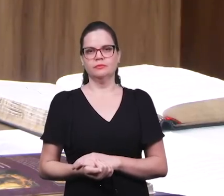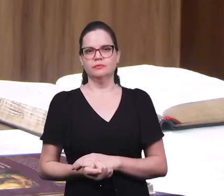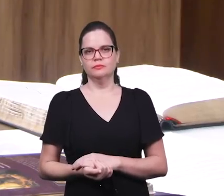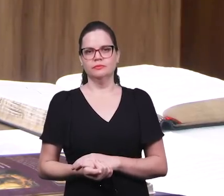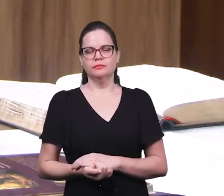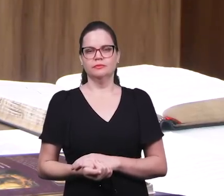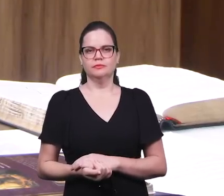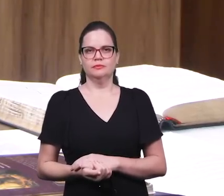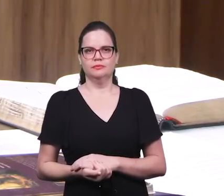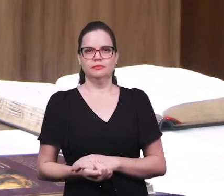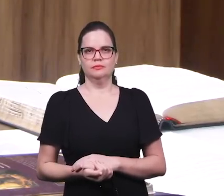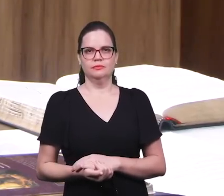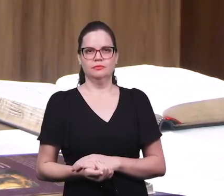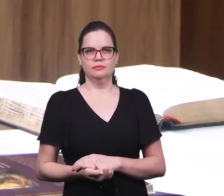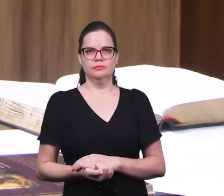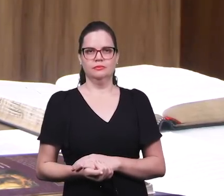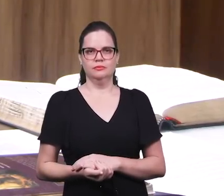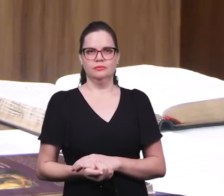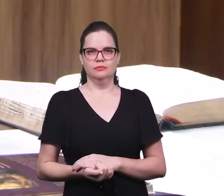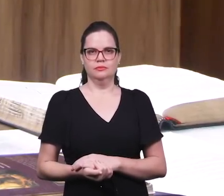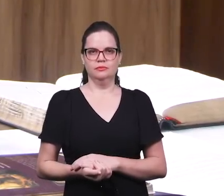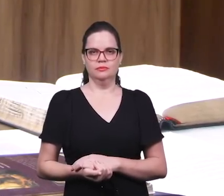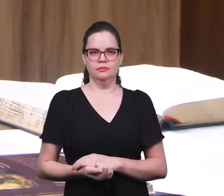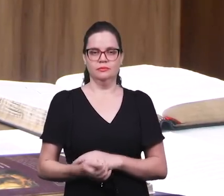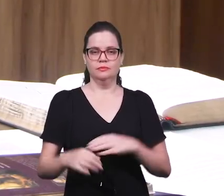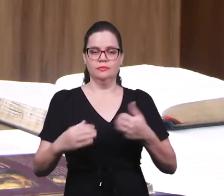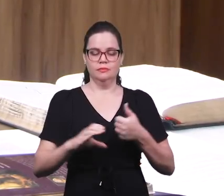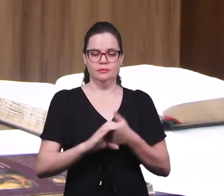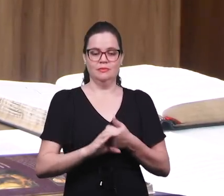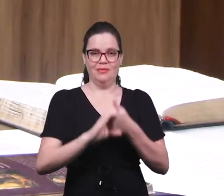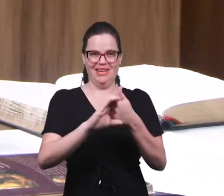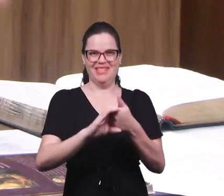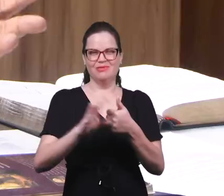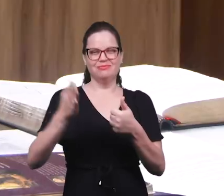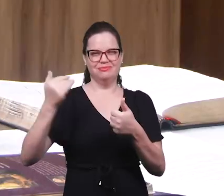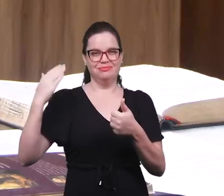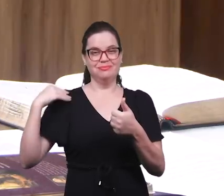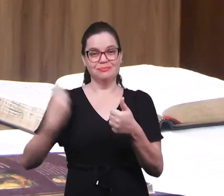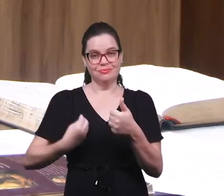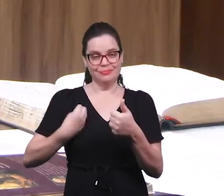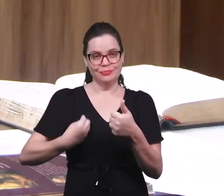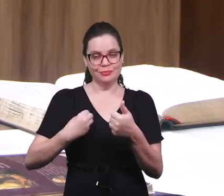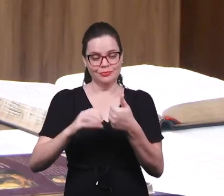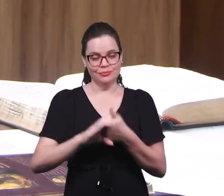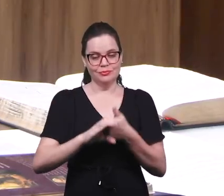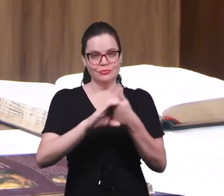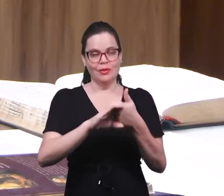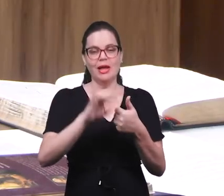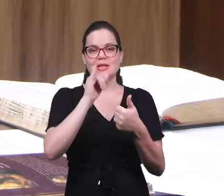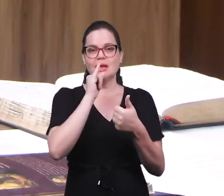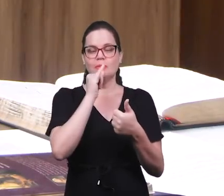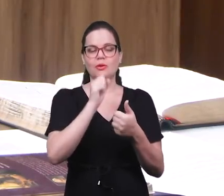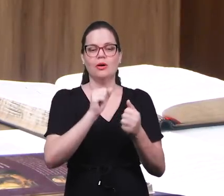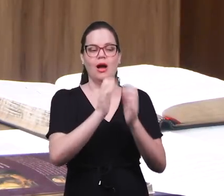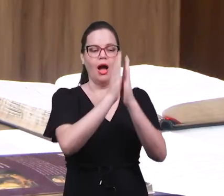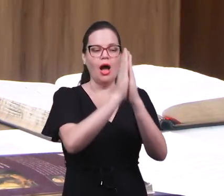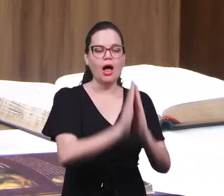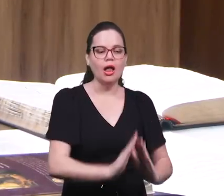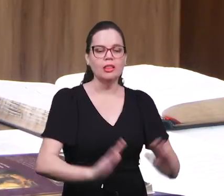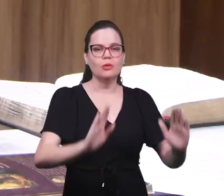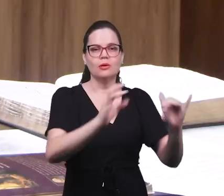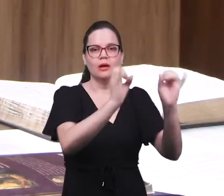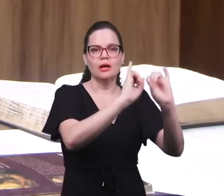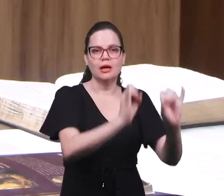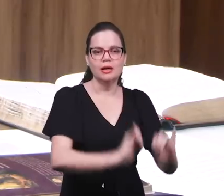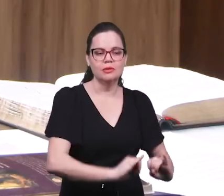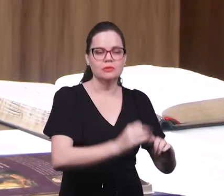O cristianismo rejeitava qualquer tipo de adoração a não ser o Senhor. O império tinha a questão politeísta, que